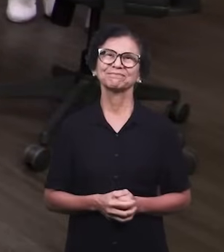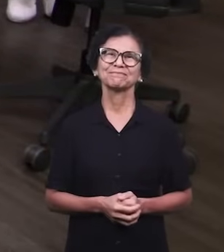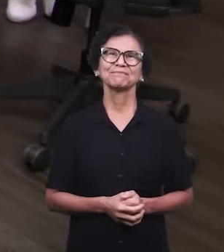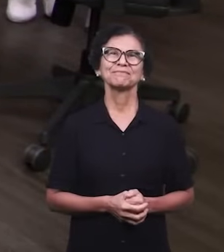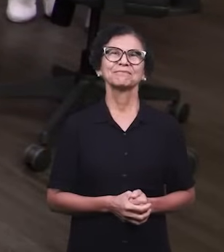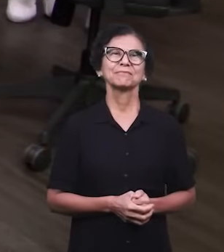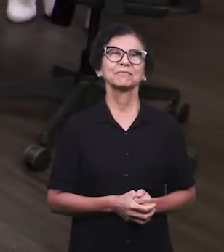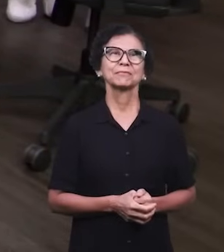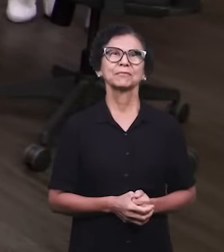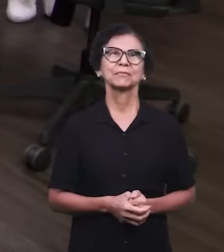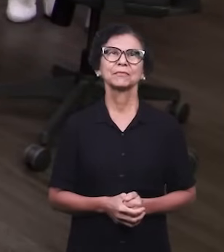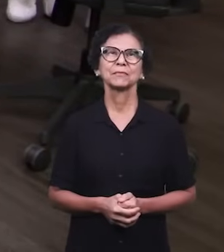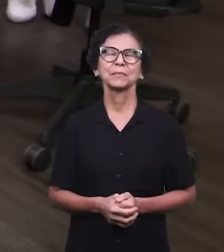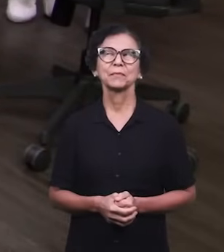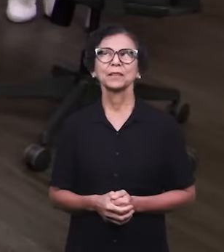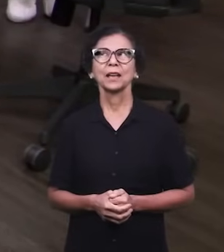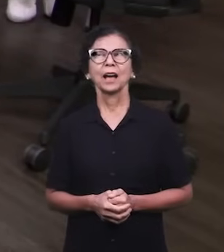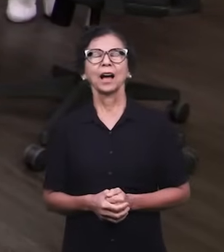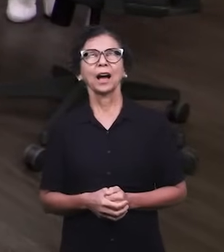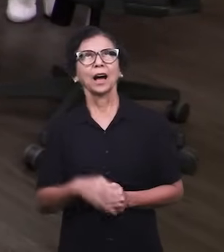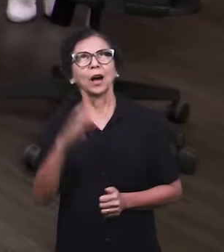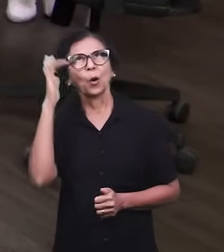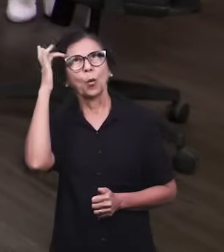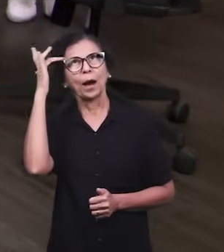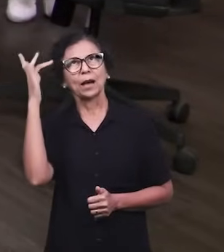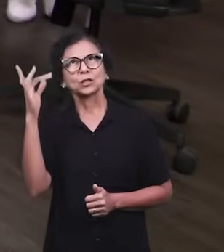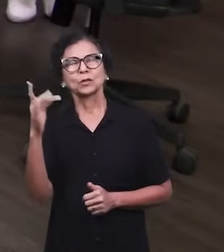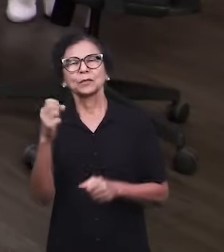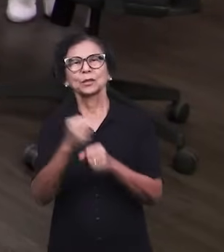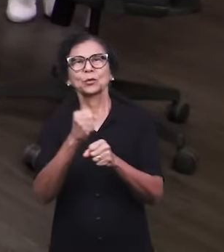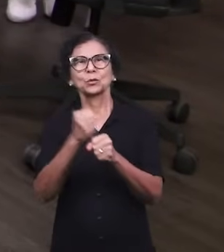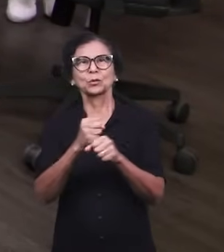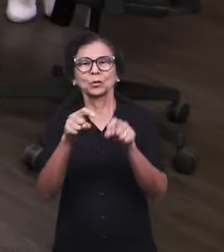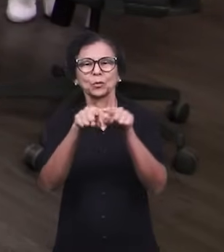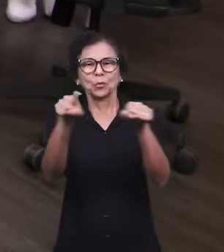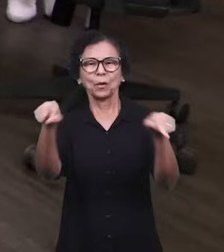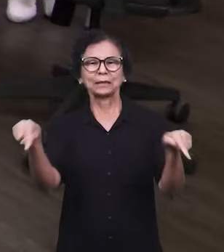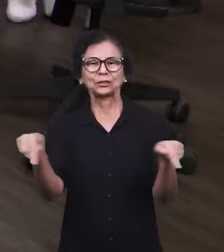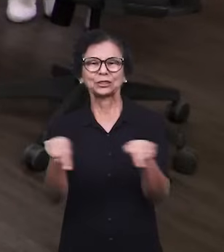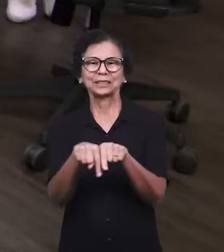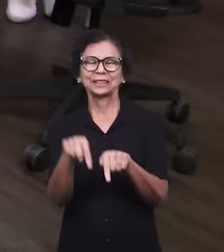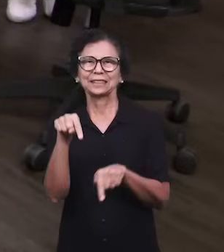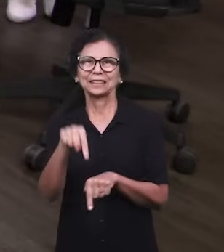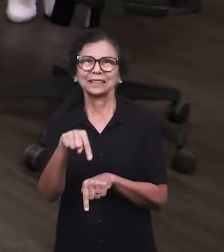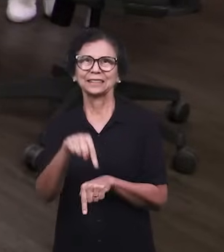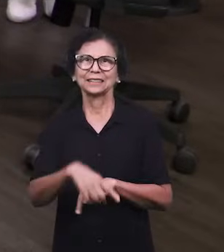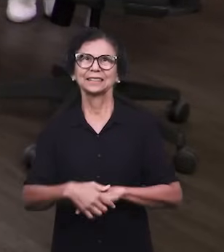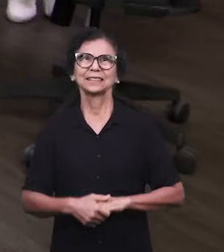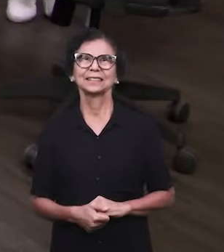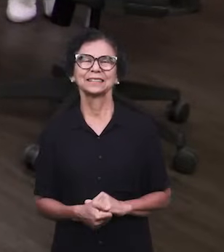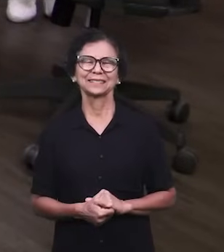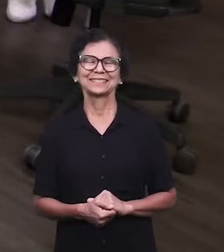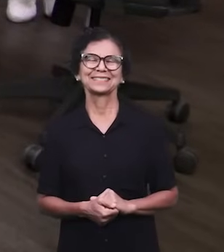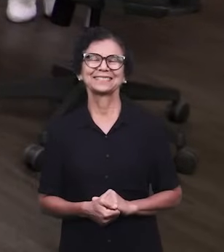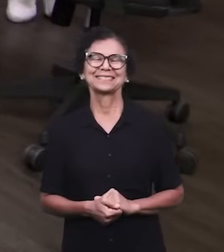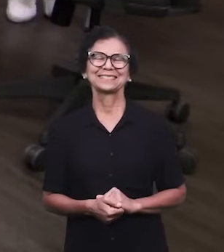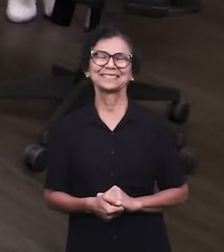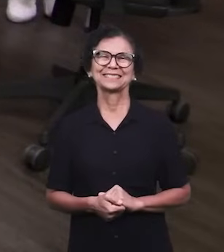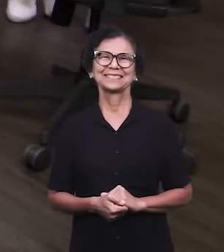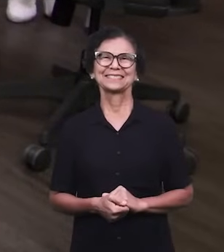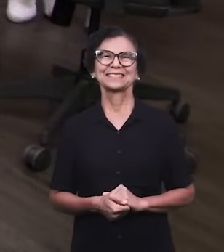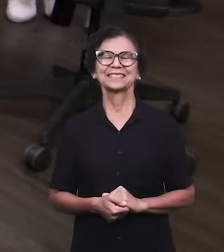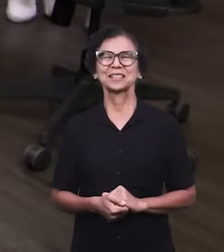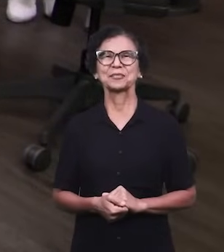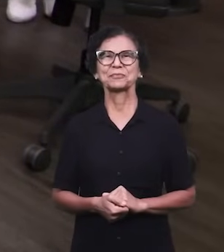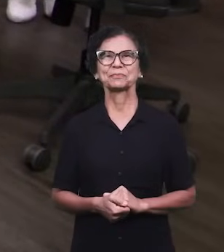estarmos no... Costumo dizer que eu vou ter que arrumar o meu quarto do profeta aqui. Isso será uma alegria, uma bênção para nós, tá bom? Pai do Senhor, muito Paz do obrigado. Senhor,